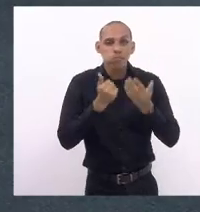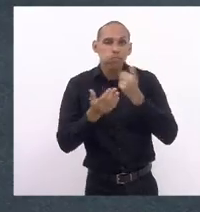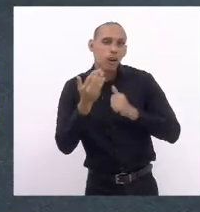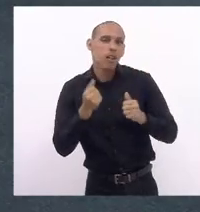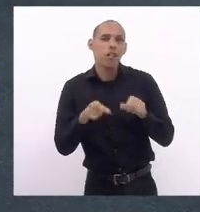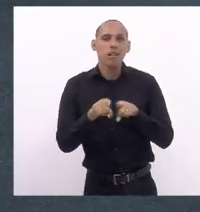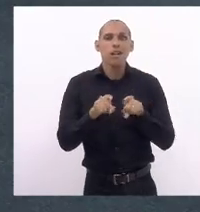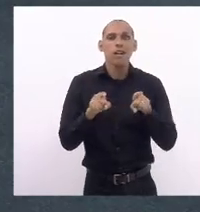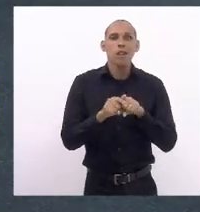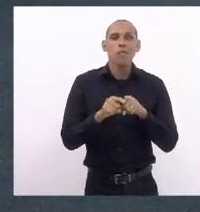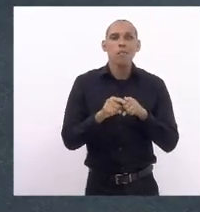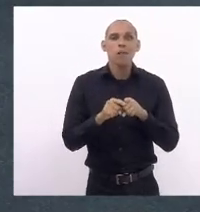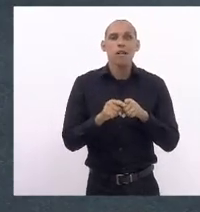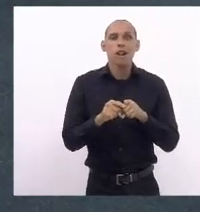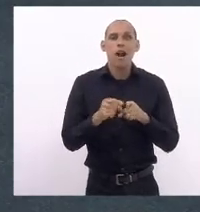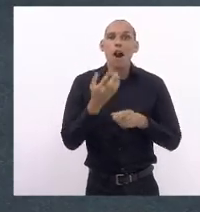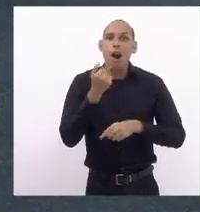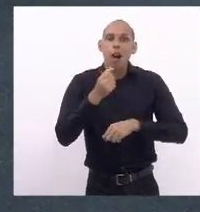de almoço